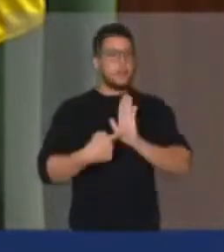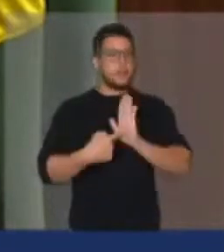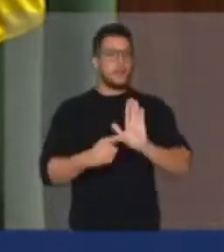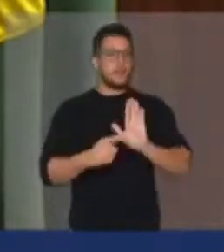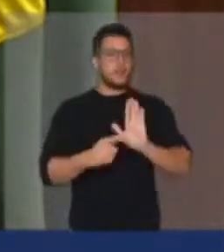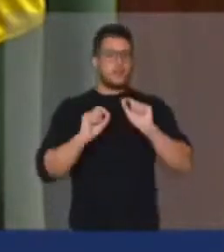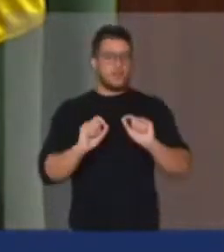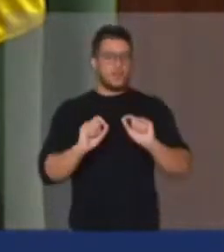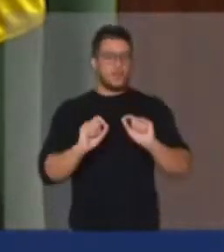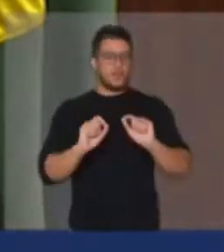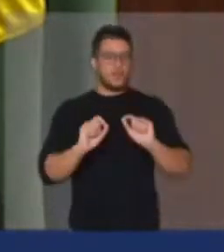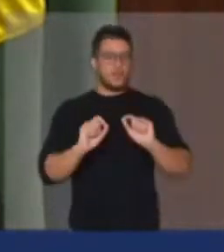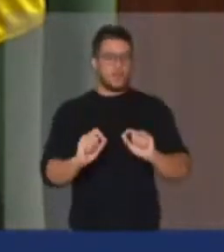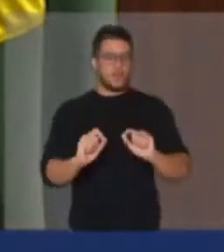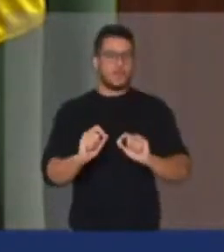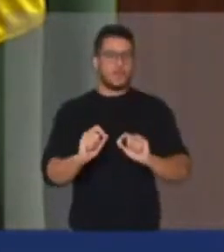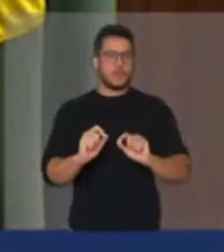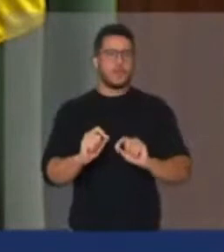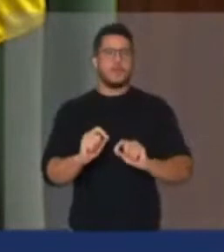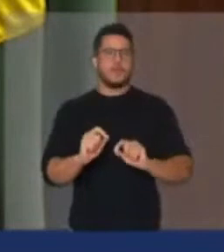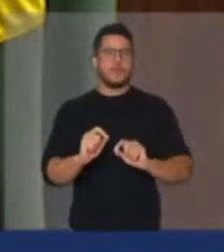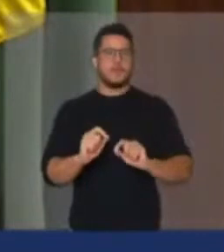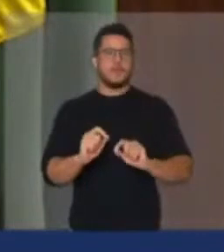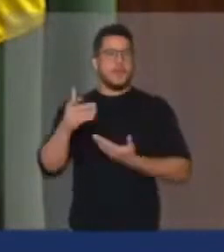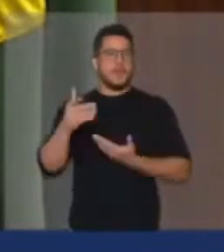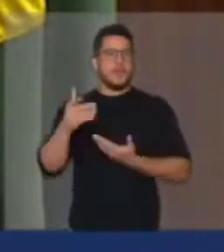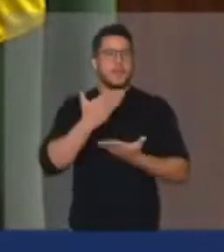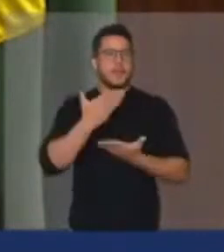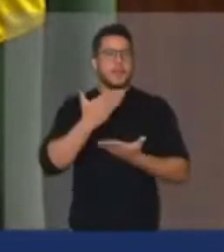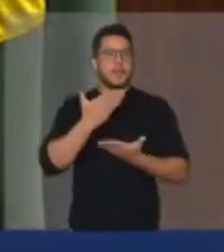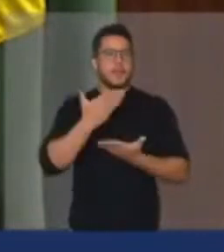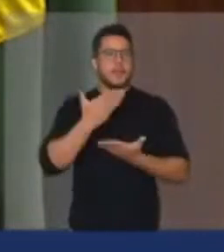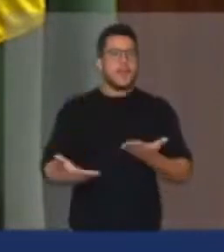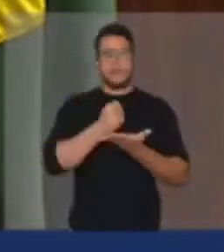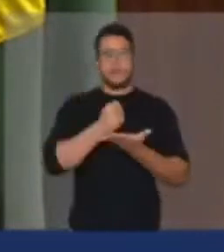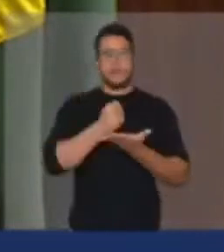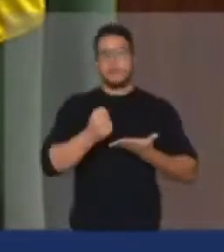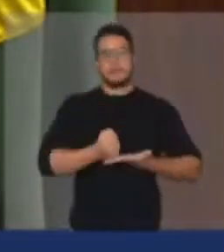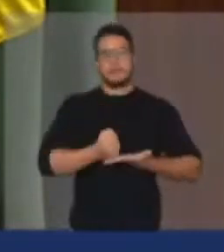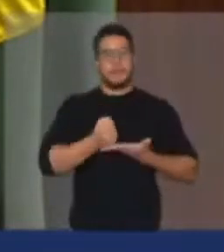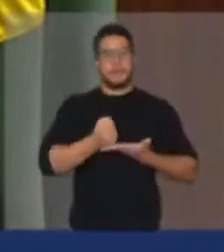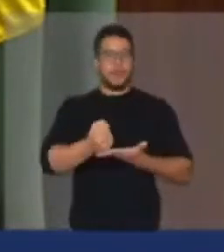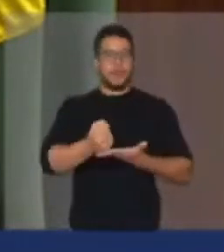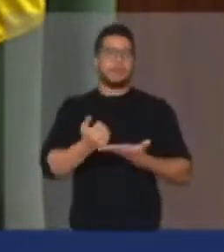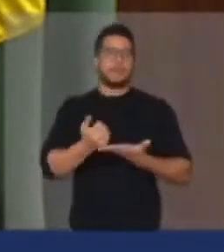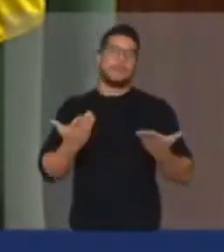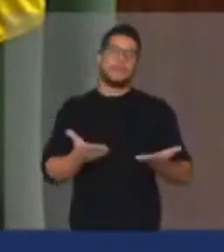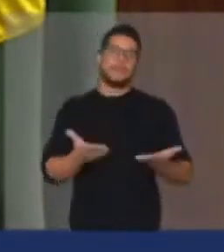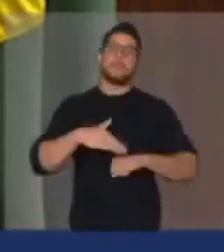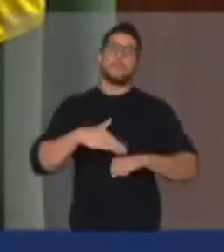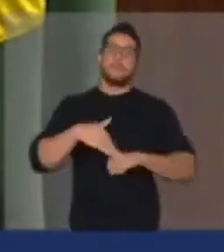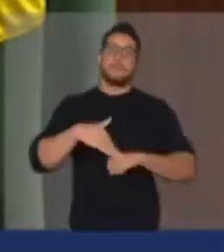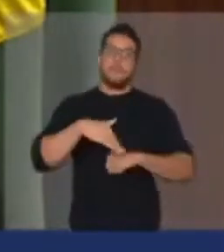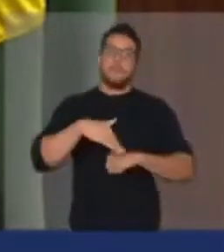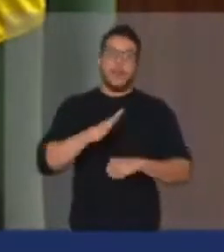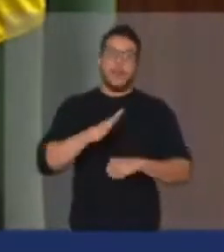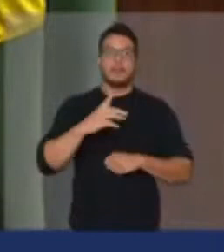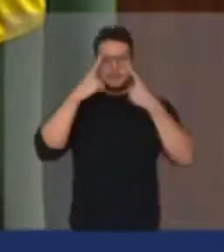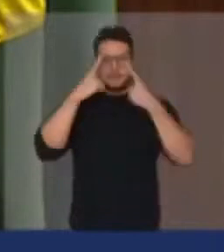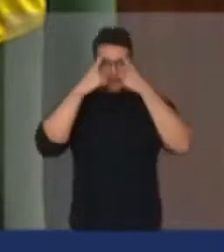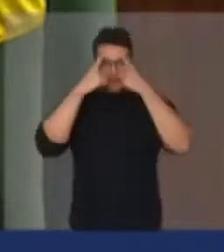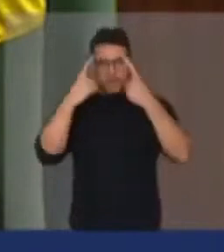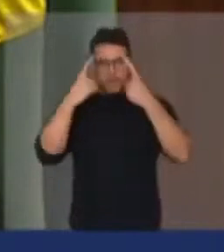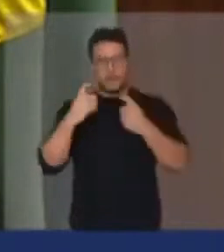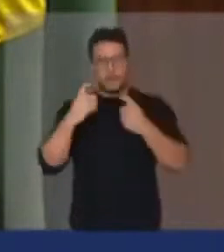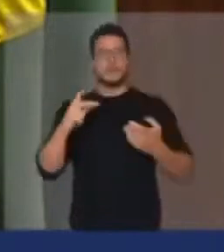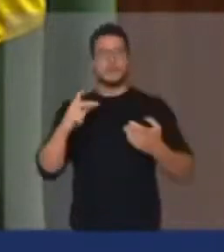derretendo, mais falastrão, mais violento, mais sem sentido fica o seu